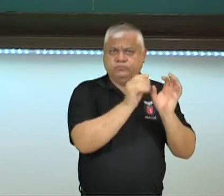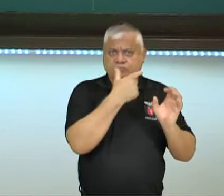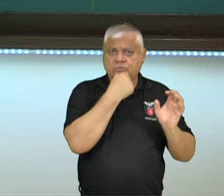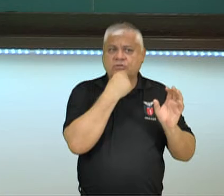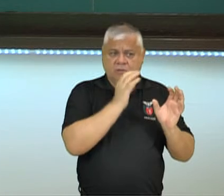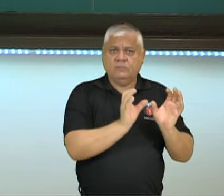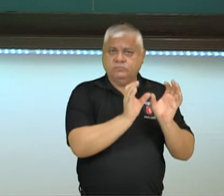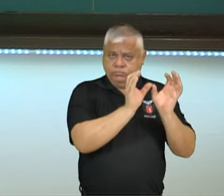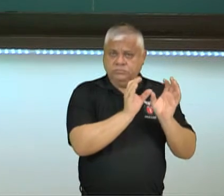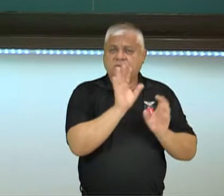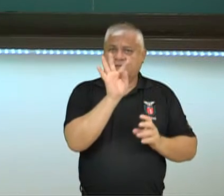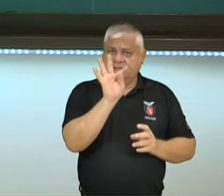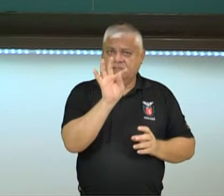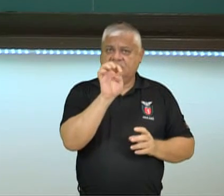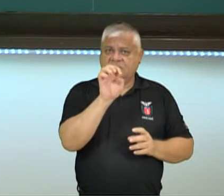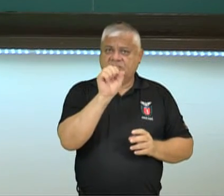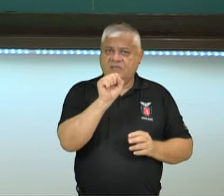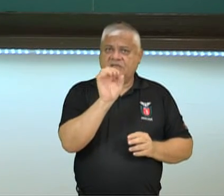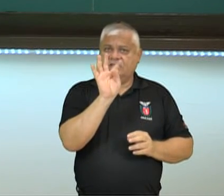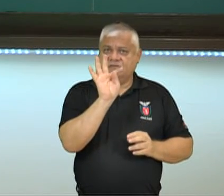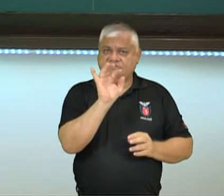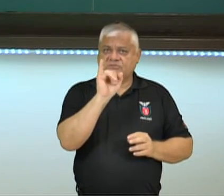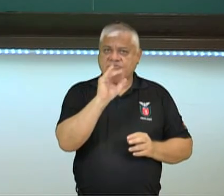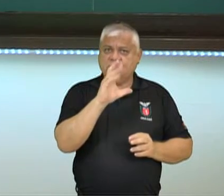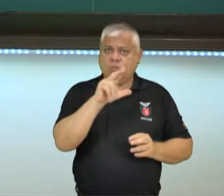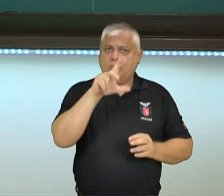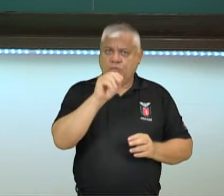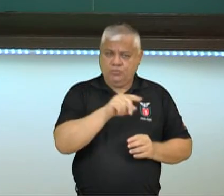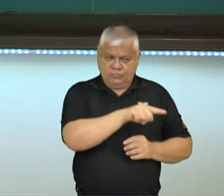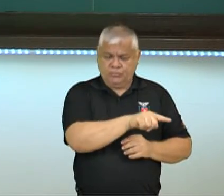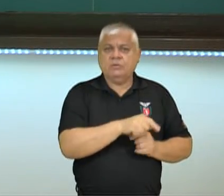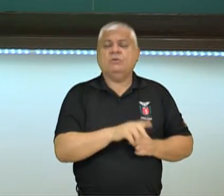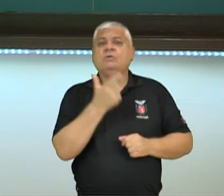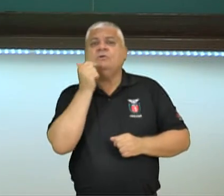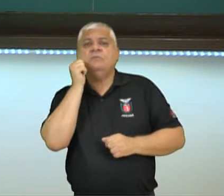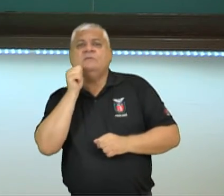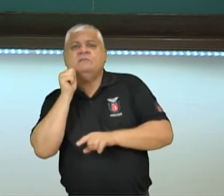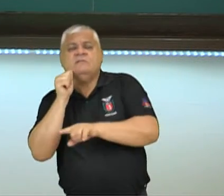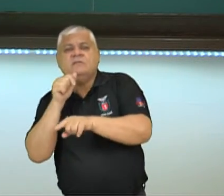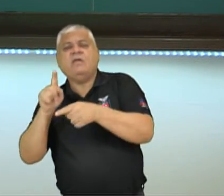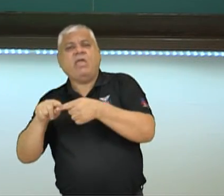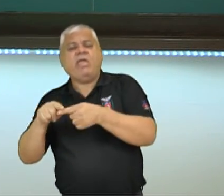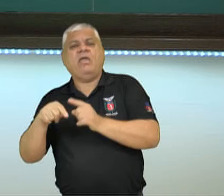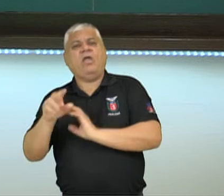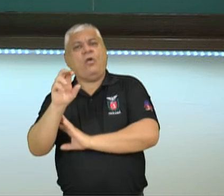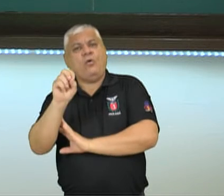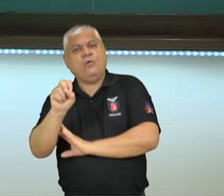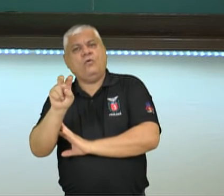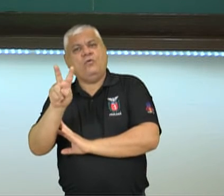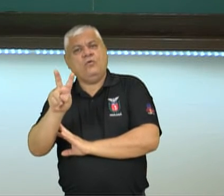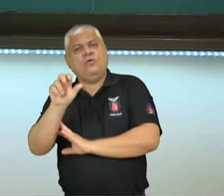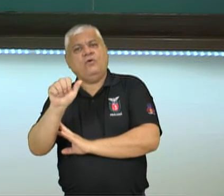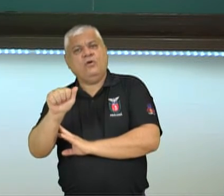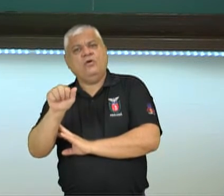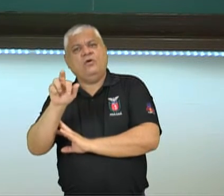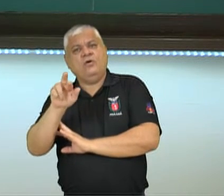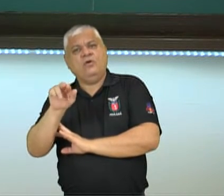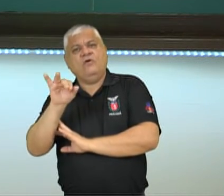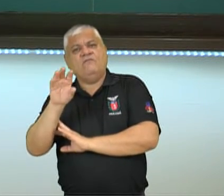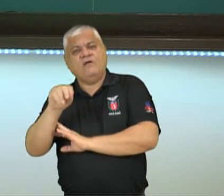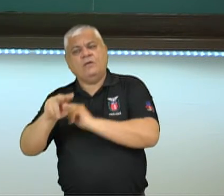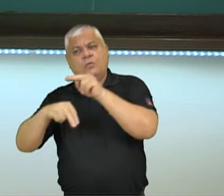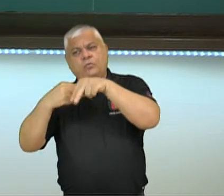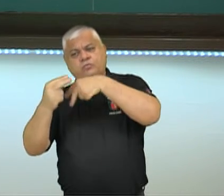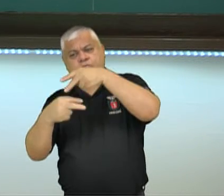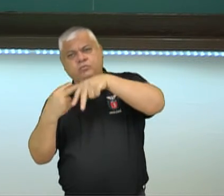essas glândulas são os testículos. No caso das meninas, essas glândulas produtoras de